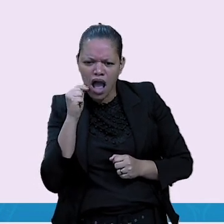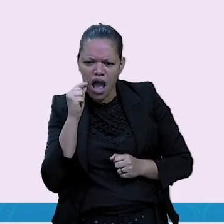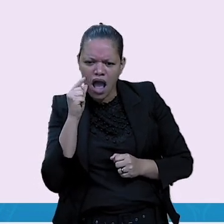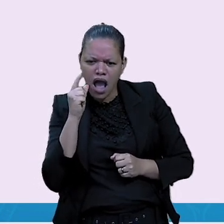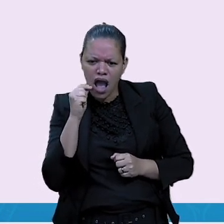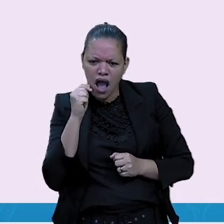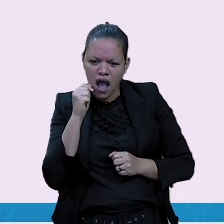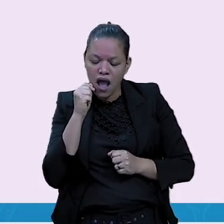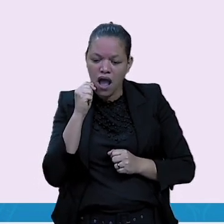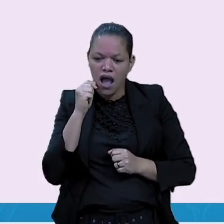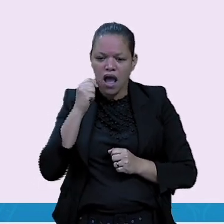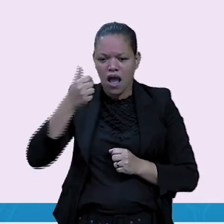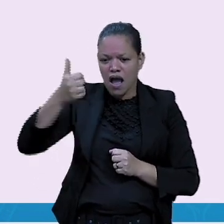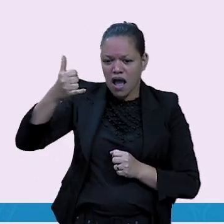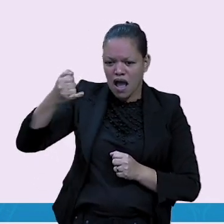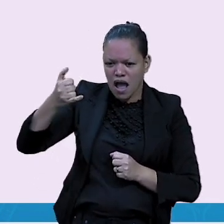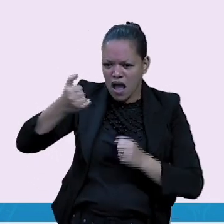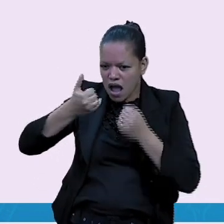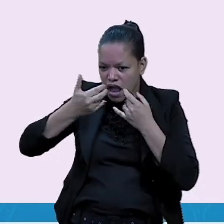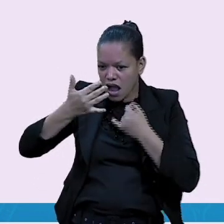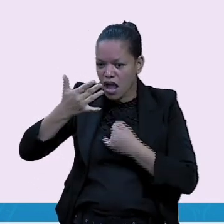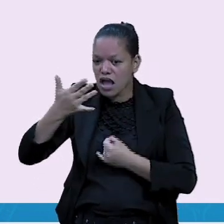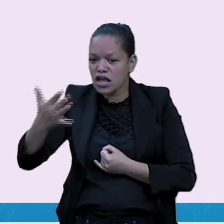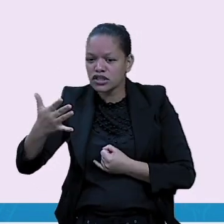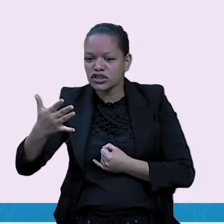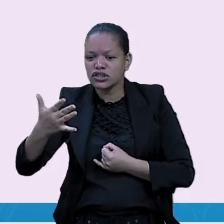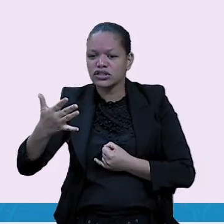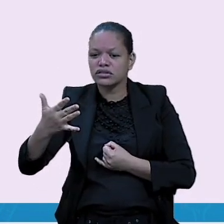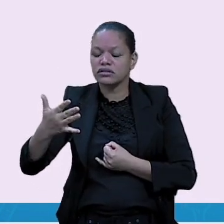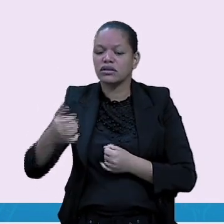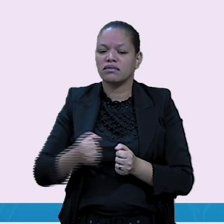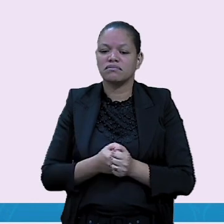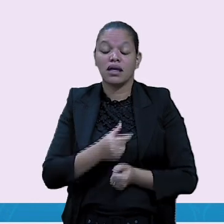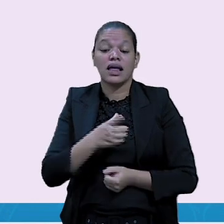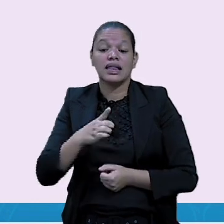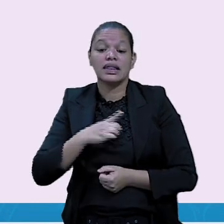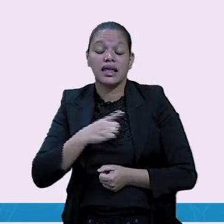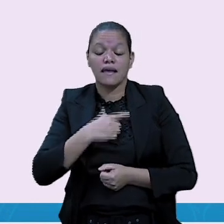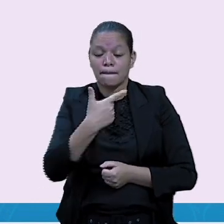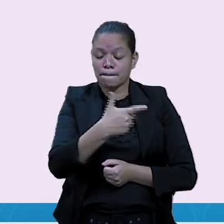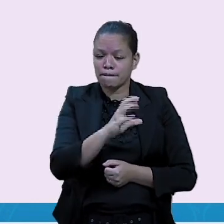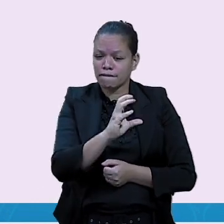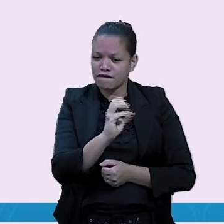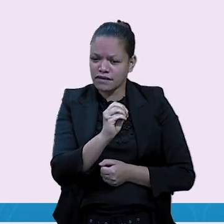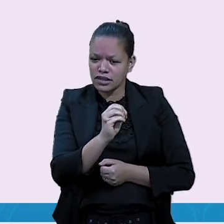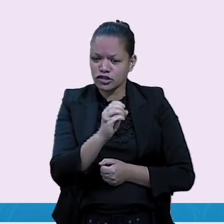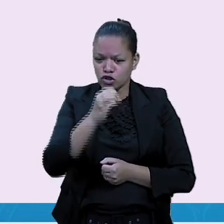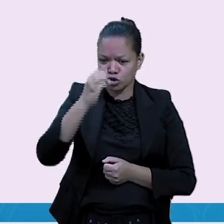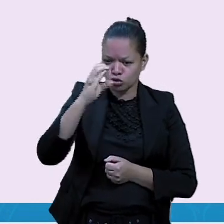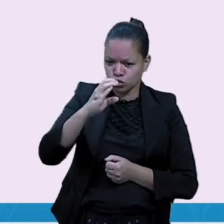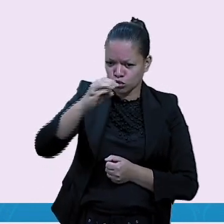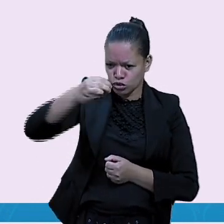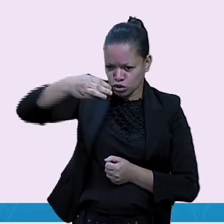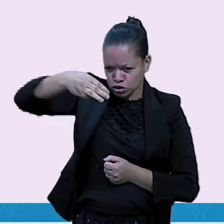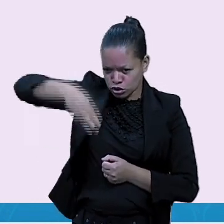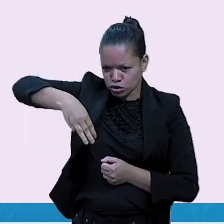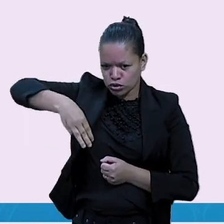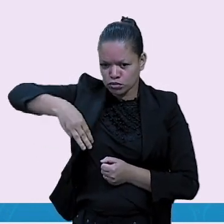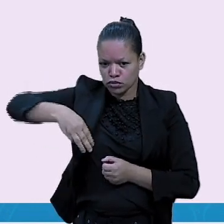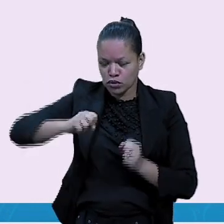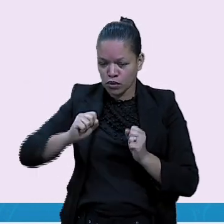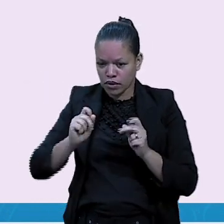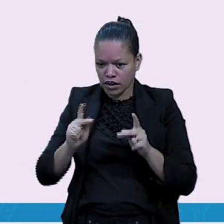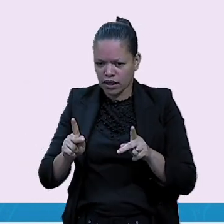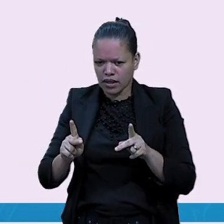tem 20 centímetros. A próxima é a caneta. Aonde que a caneta vai aqui? O começo dela